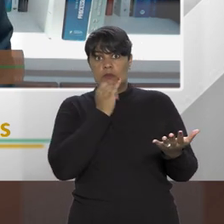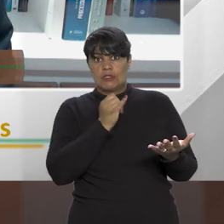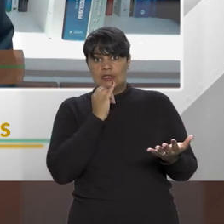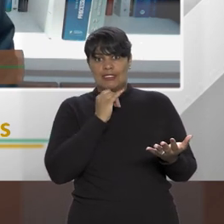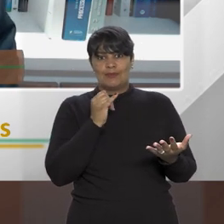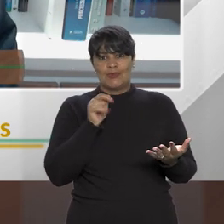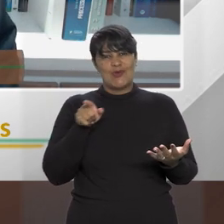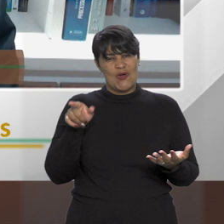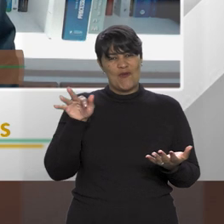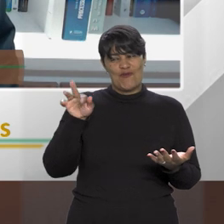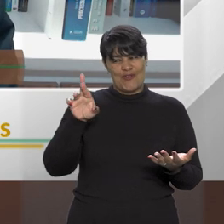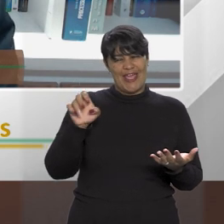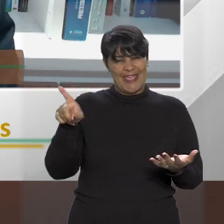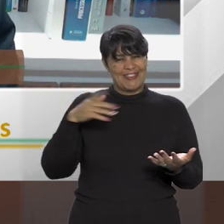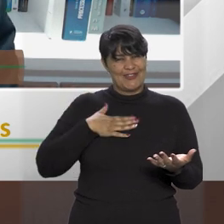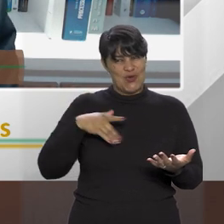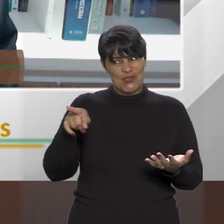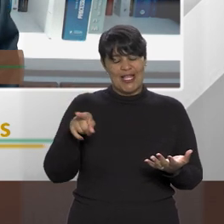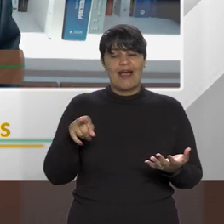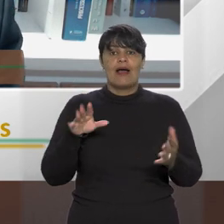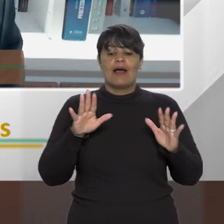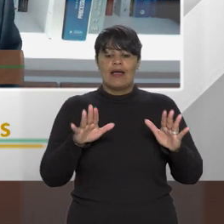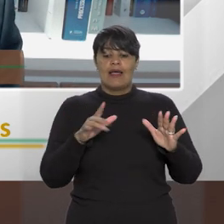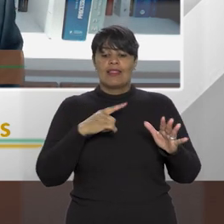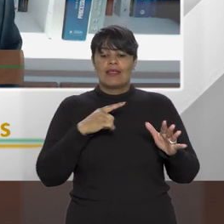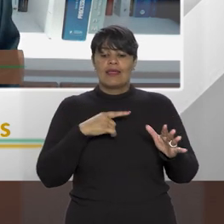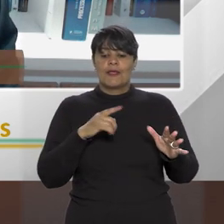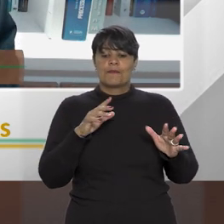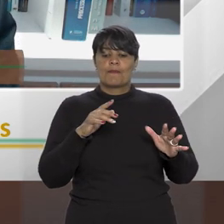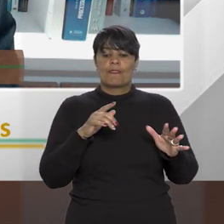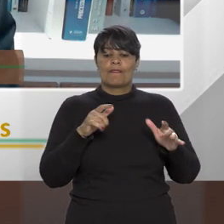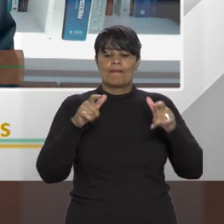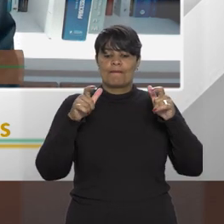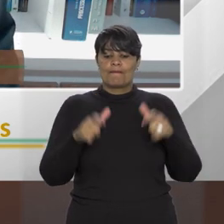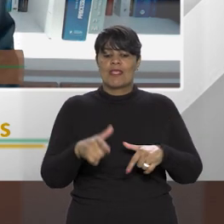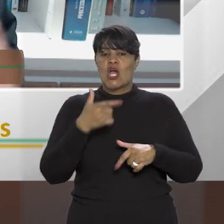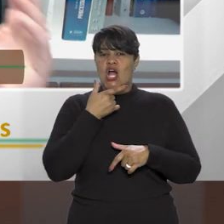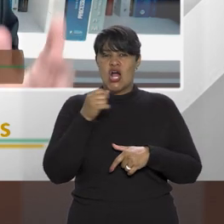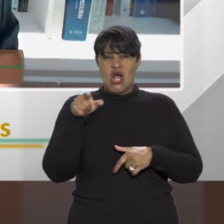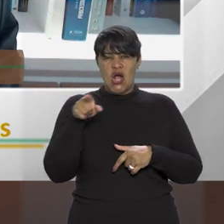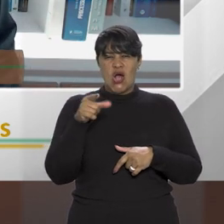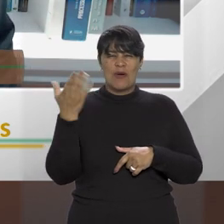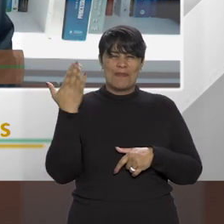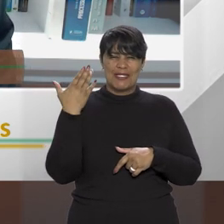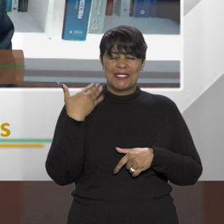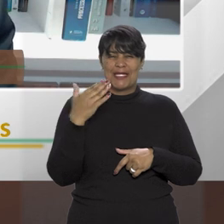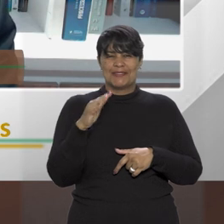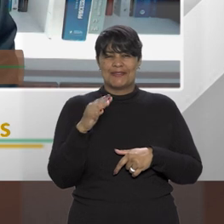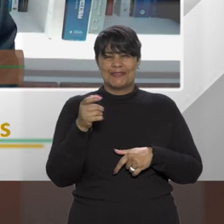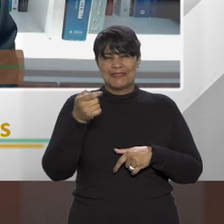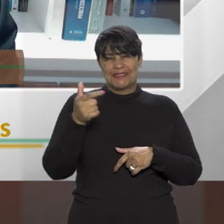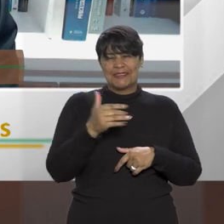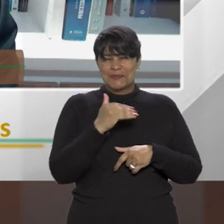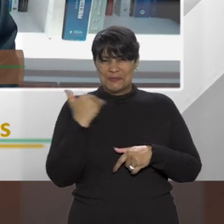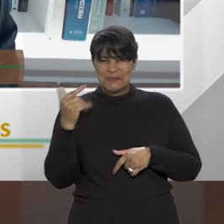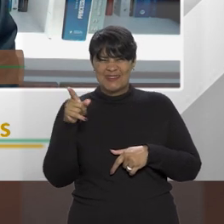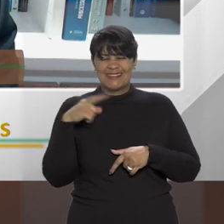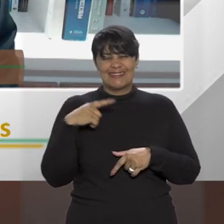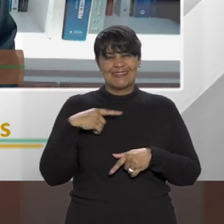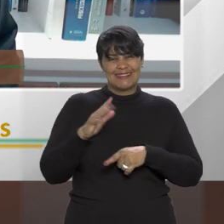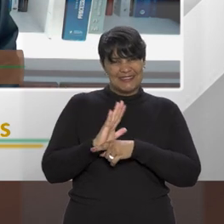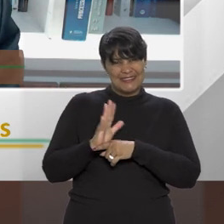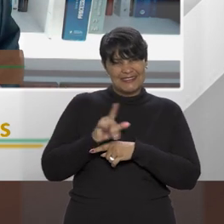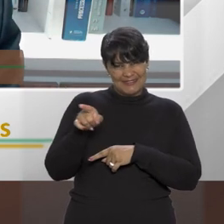de morte, naquela clássica cena com o Peter Parker, que depois viria a se tornar o